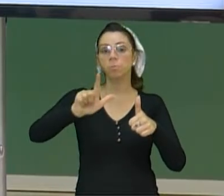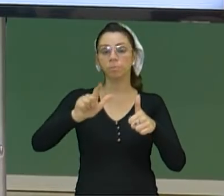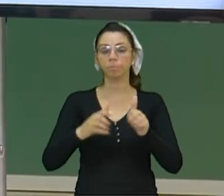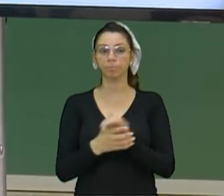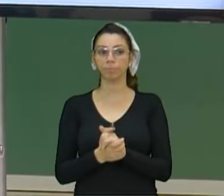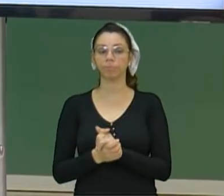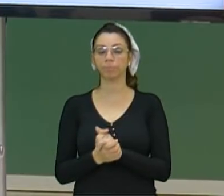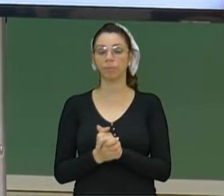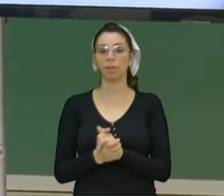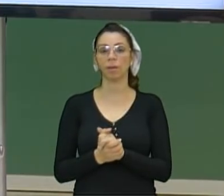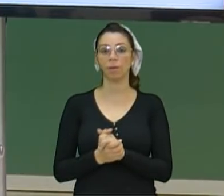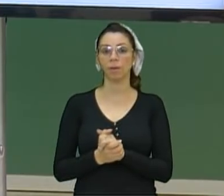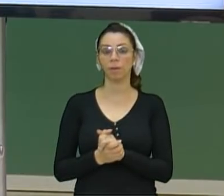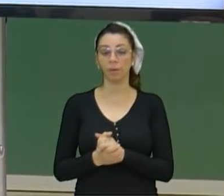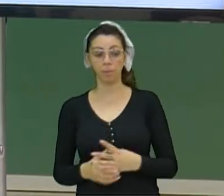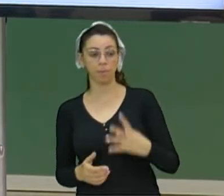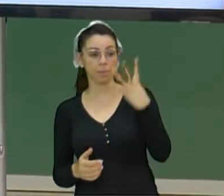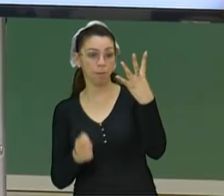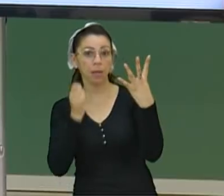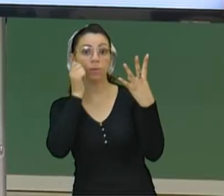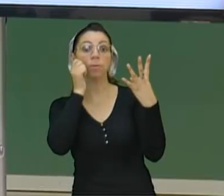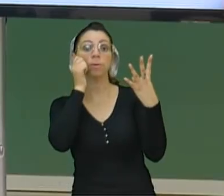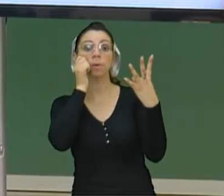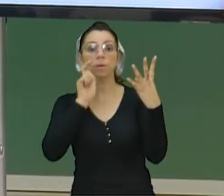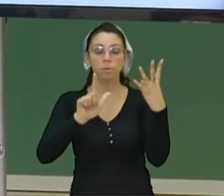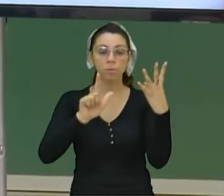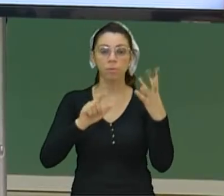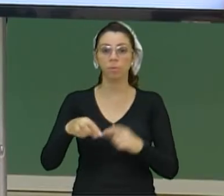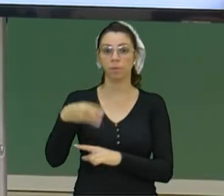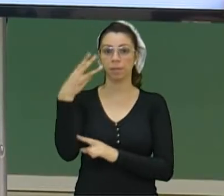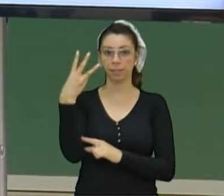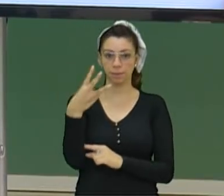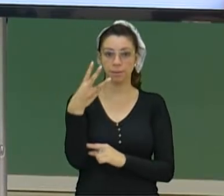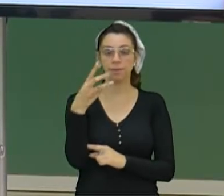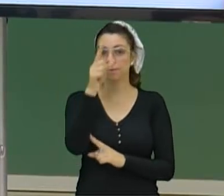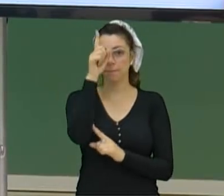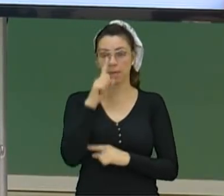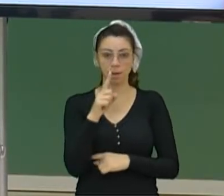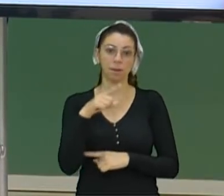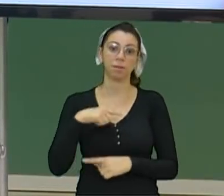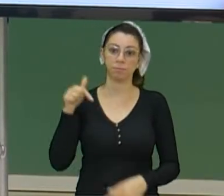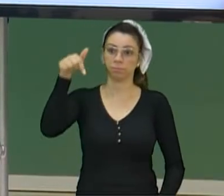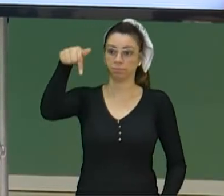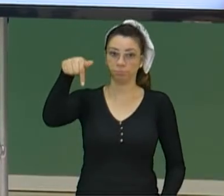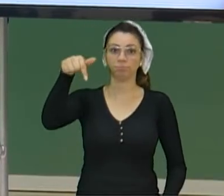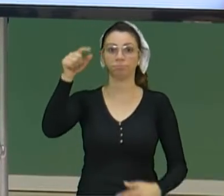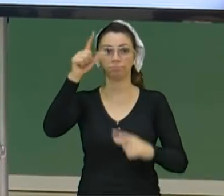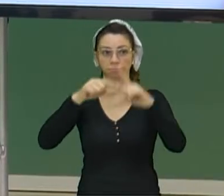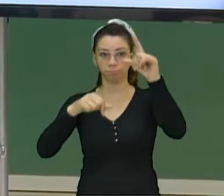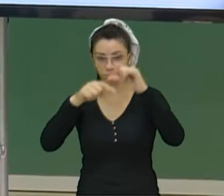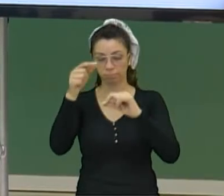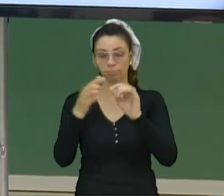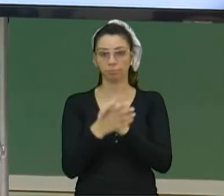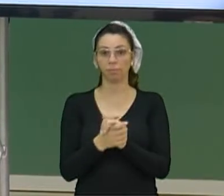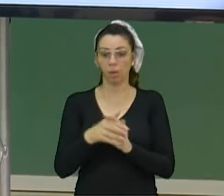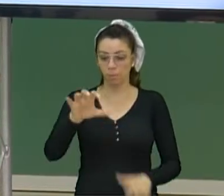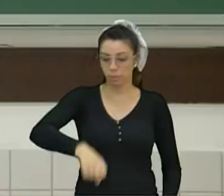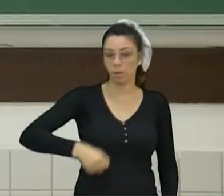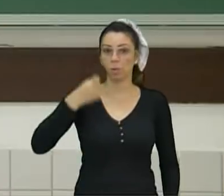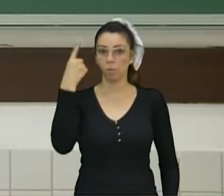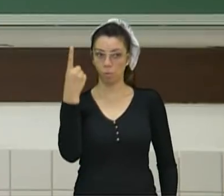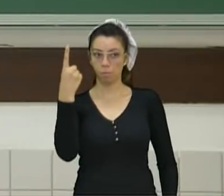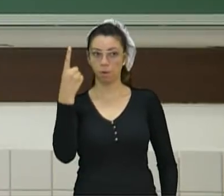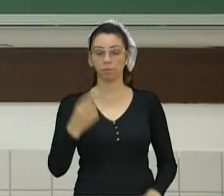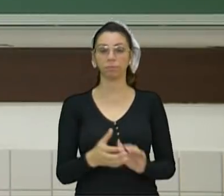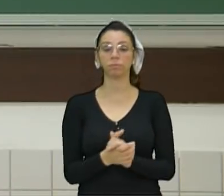Eu tinha 4 azuis e 3 amarelas. Eu tinha 7. Eu tirei uma, porque isso está dado no enunciado.